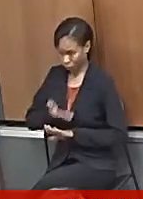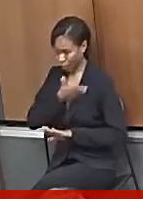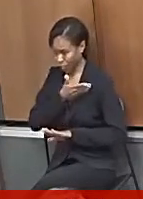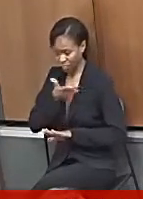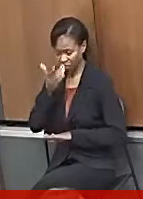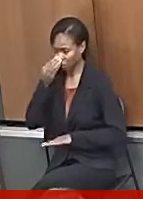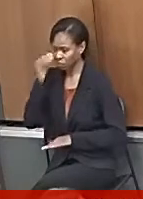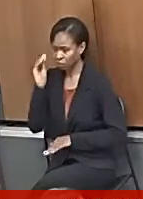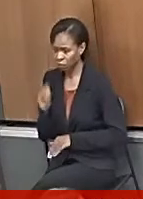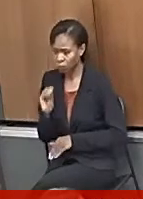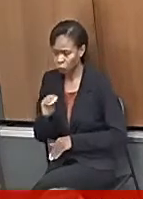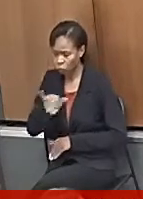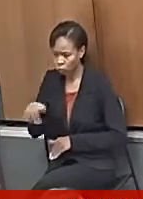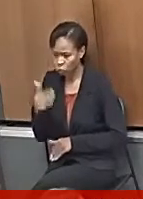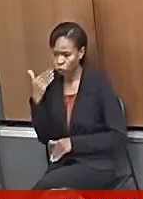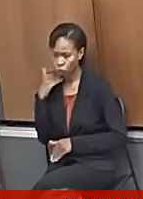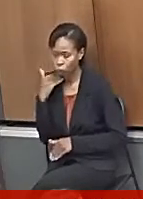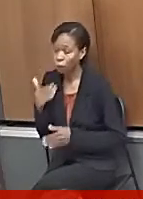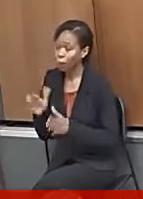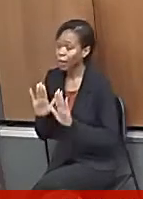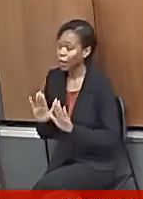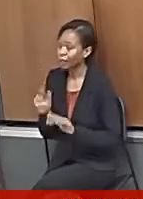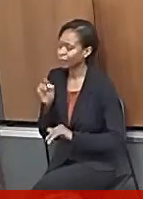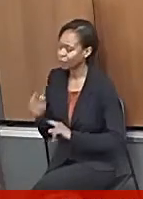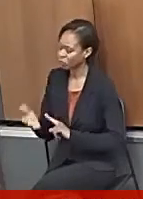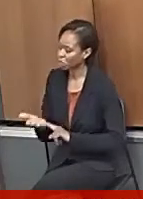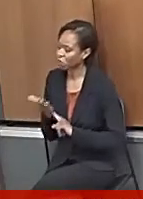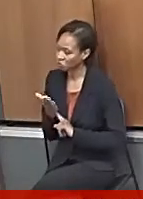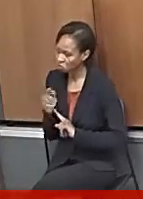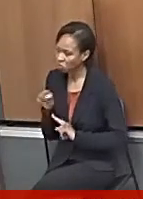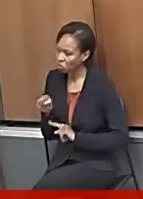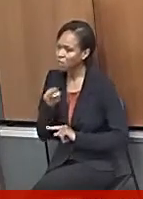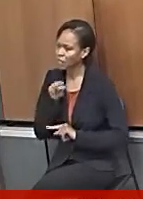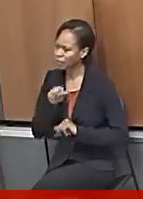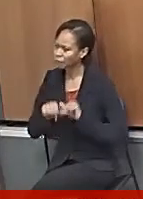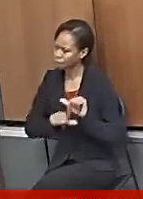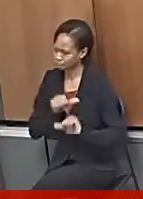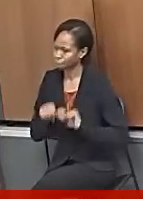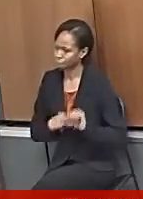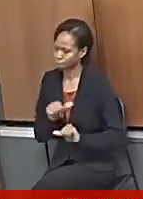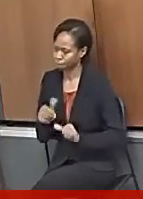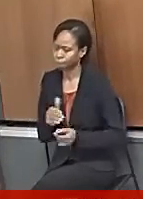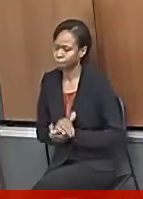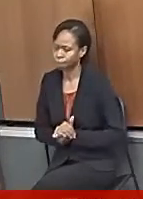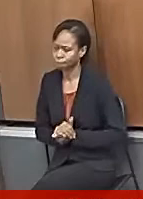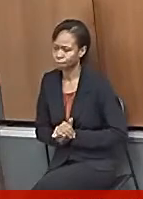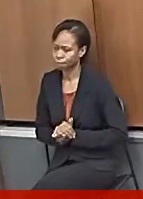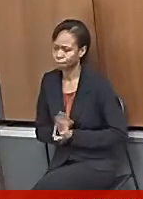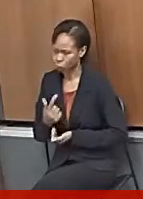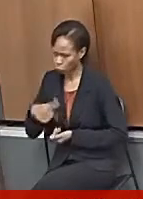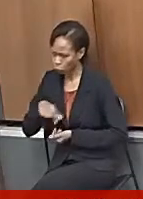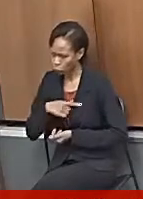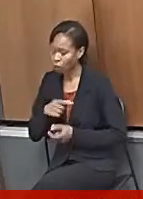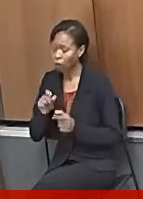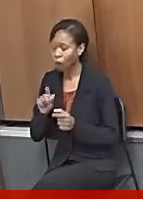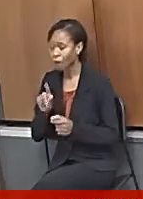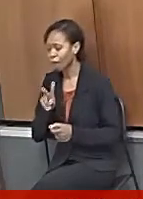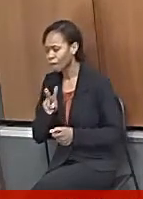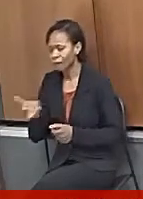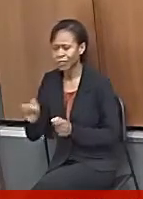e graças à intervenção do senhor das coisas estão mudando por lá viu nós vamos fazer um painel